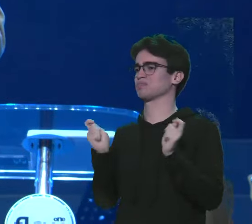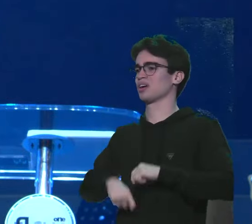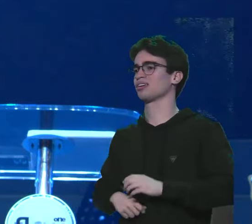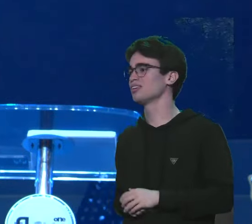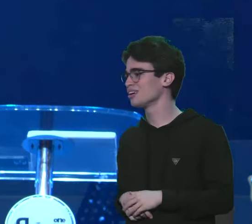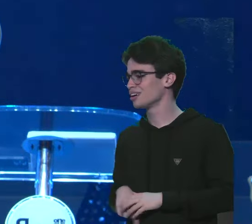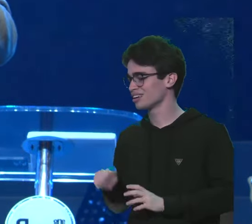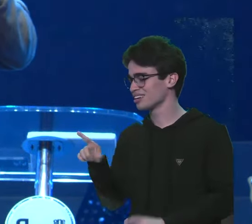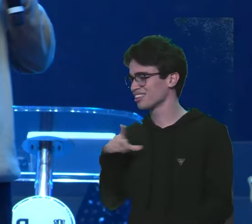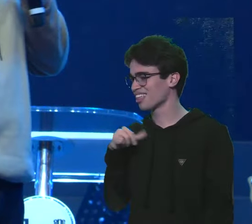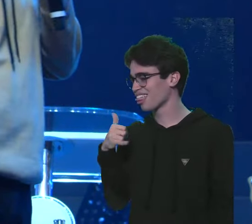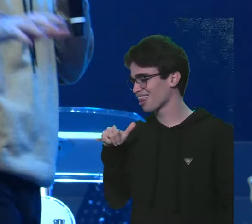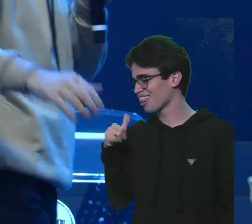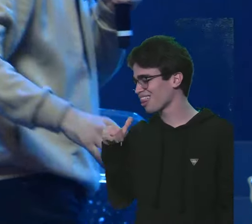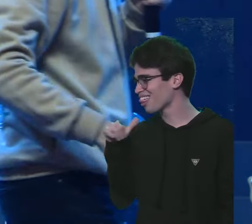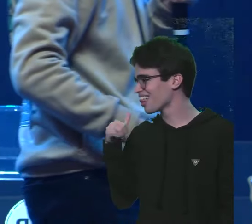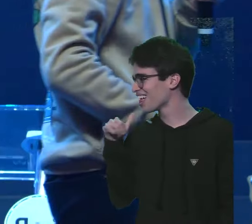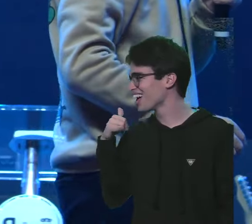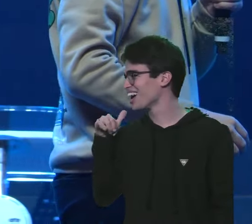anjo está ligando.